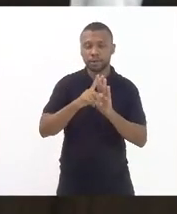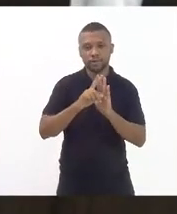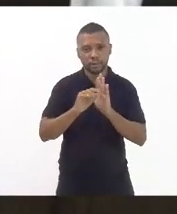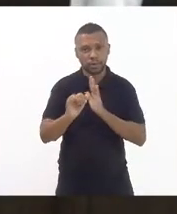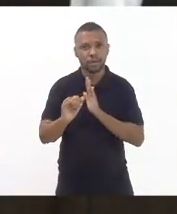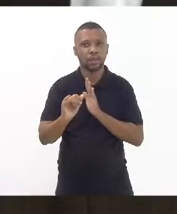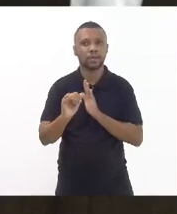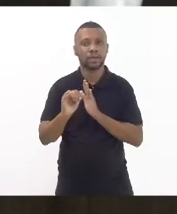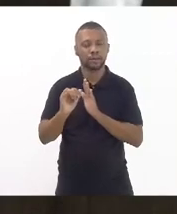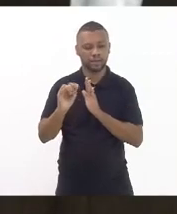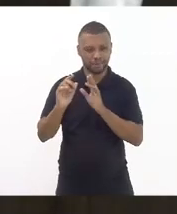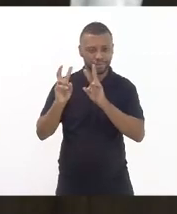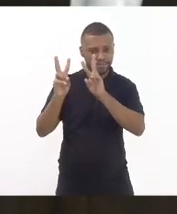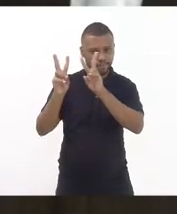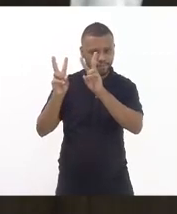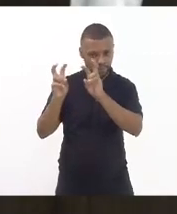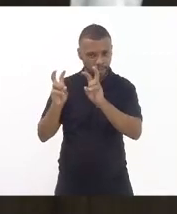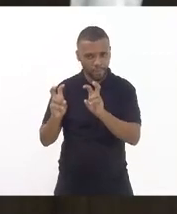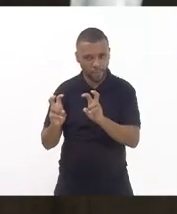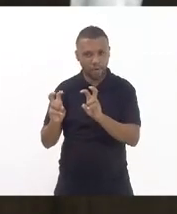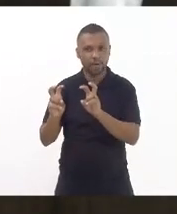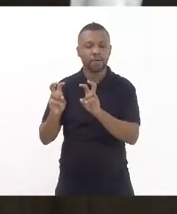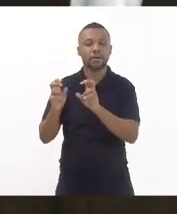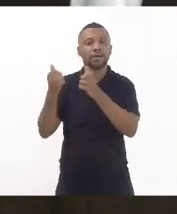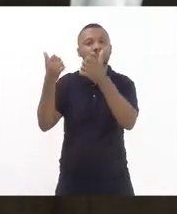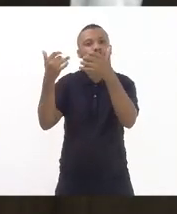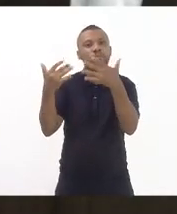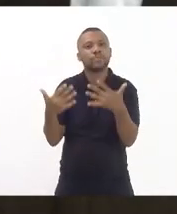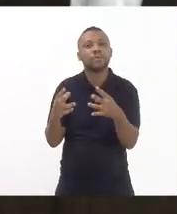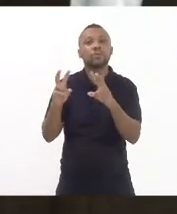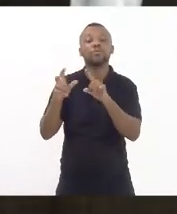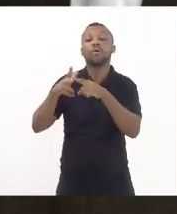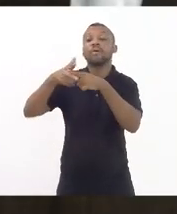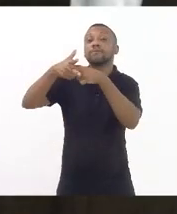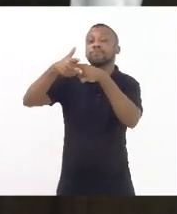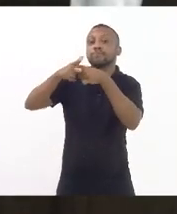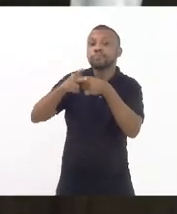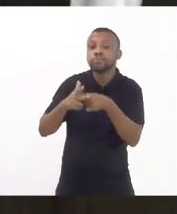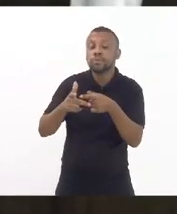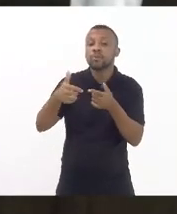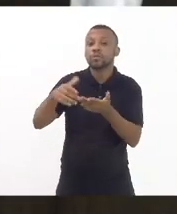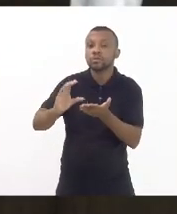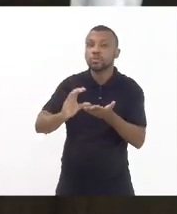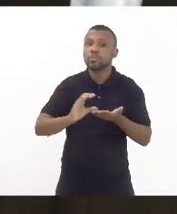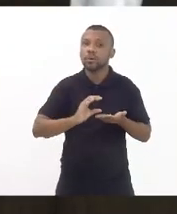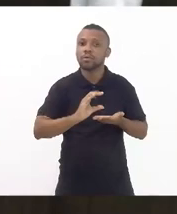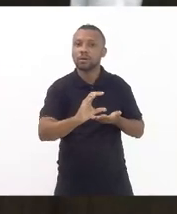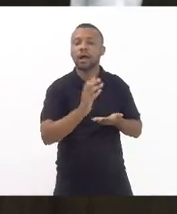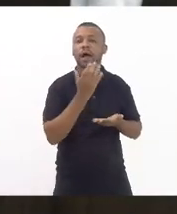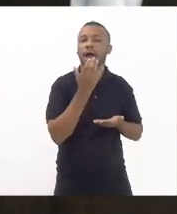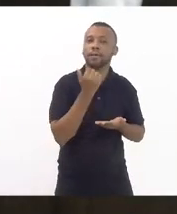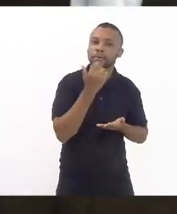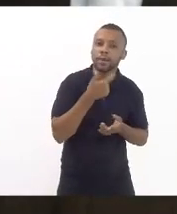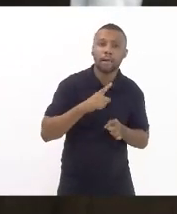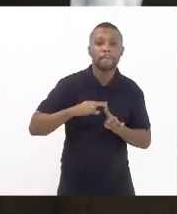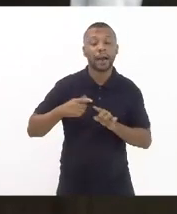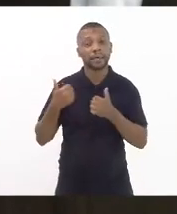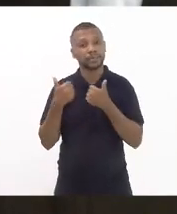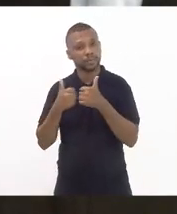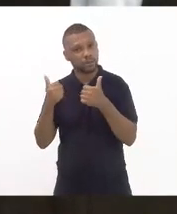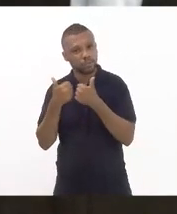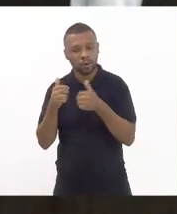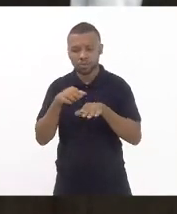O projeto de lei em questão trata do reajuste dos auxílios, alimentação e transporte dos policiais